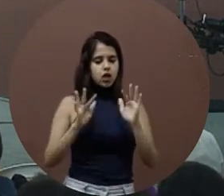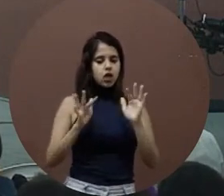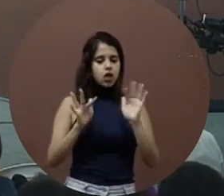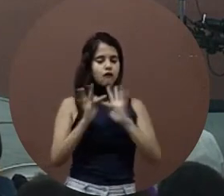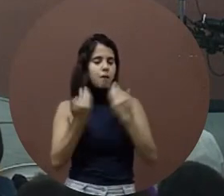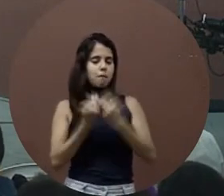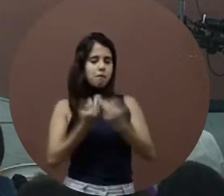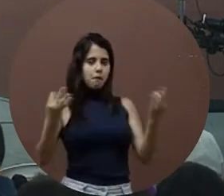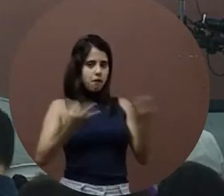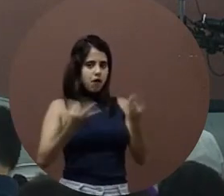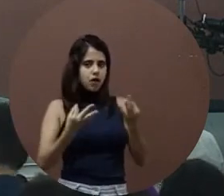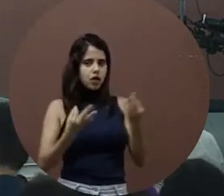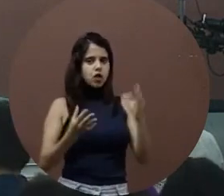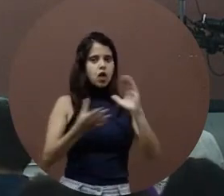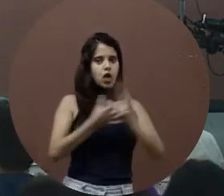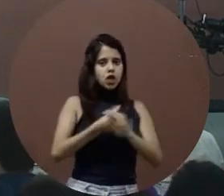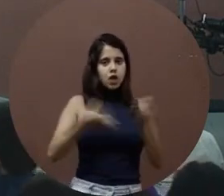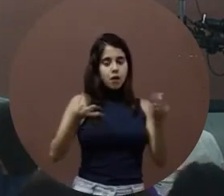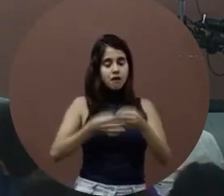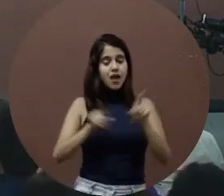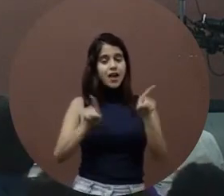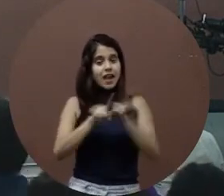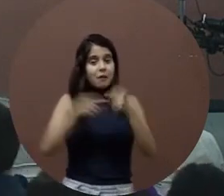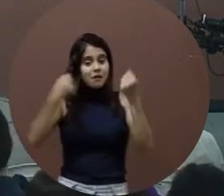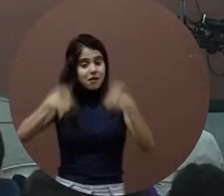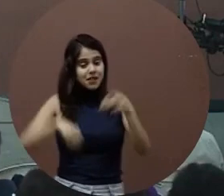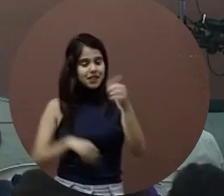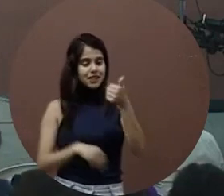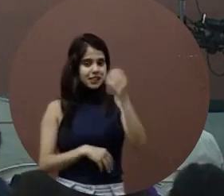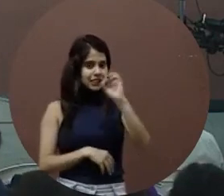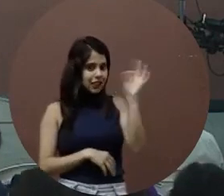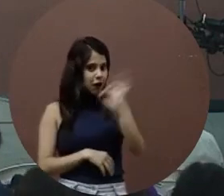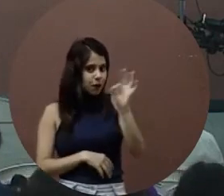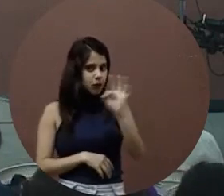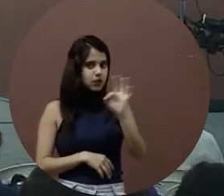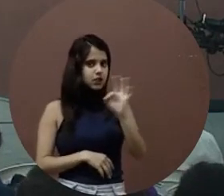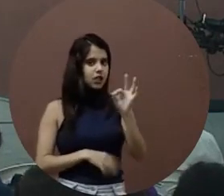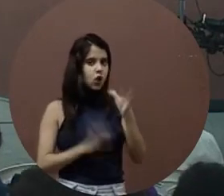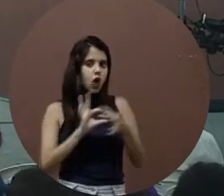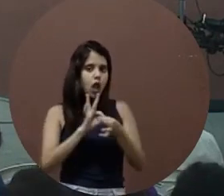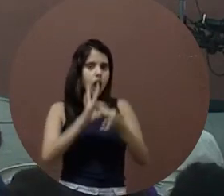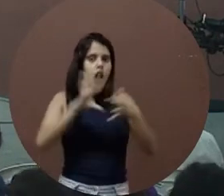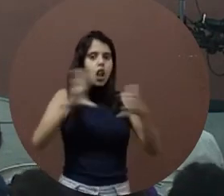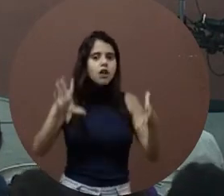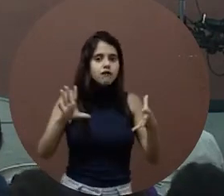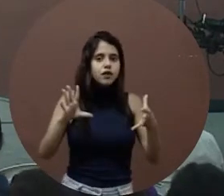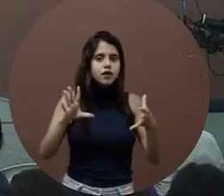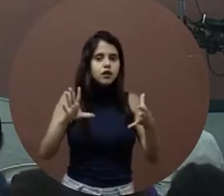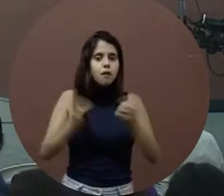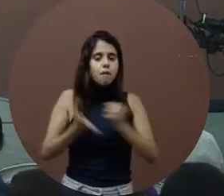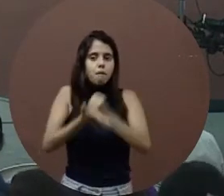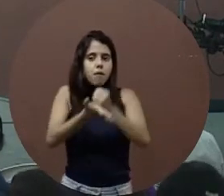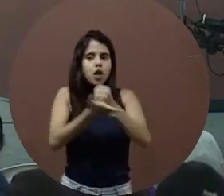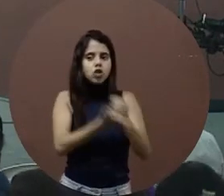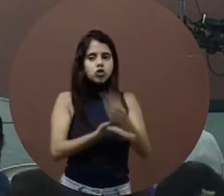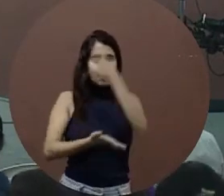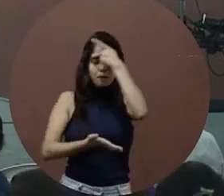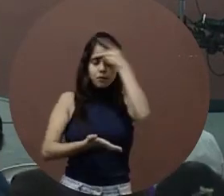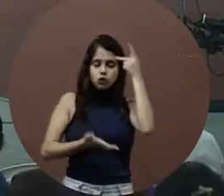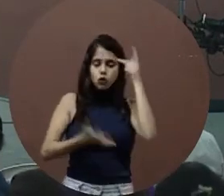E além disso, você tem que estar 100% do tempo disponível para atender todo mundo. Ou seja, é uma mega profissão, vamos dizer